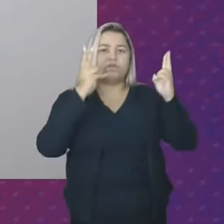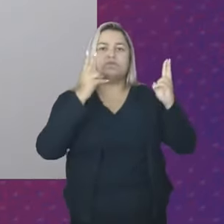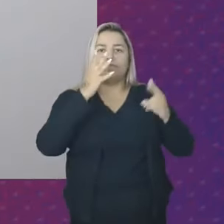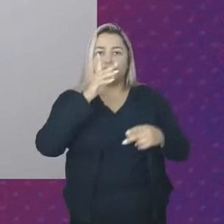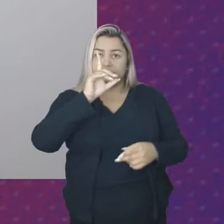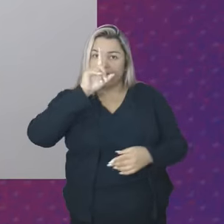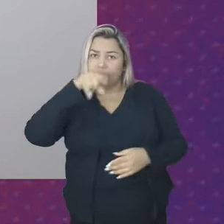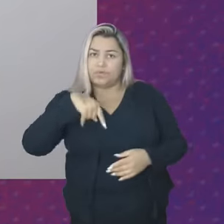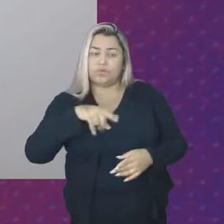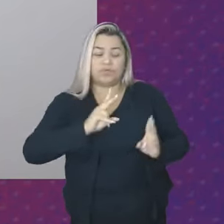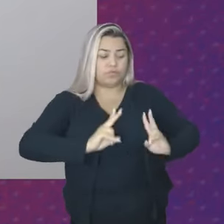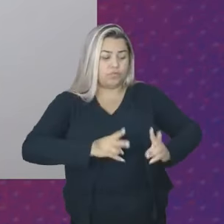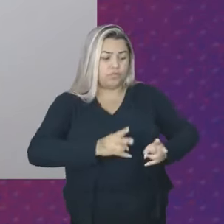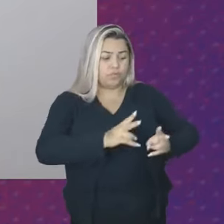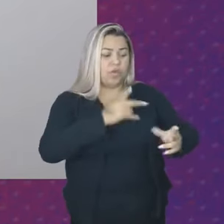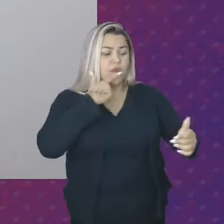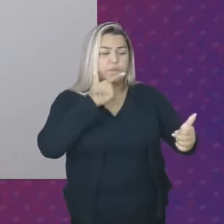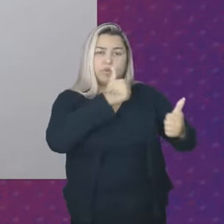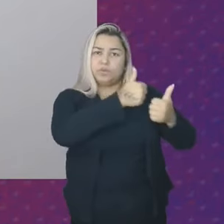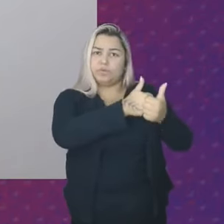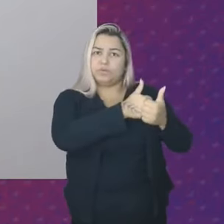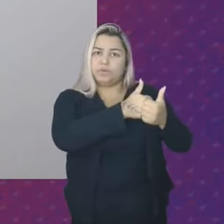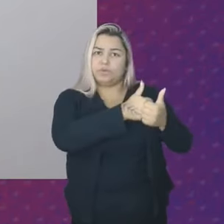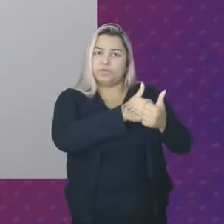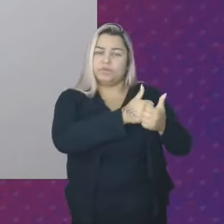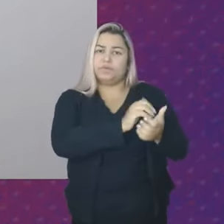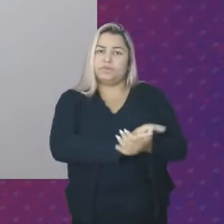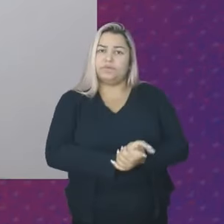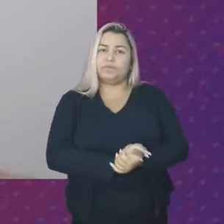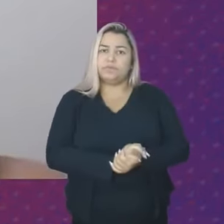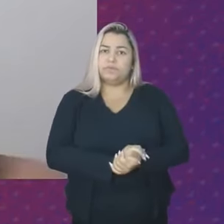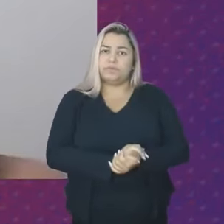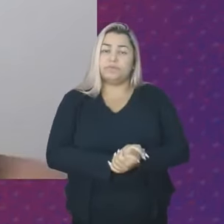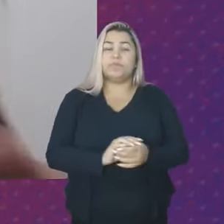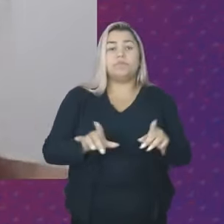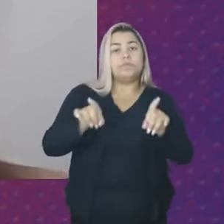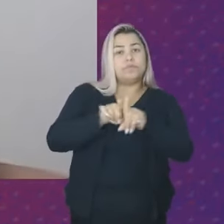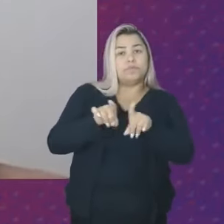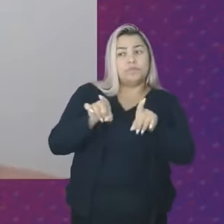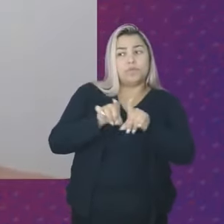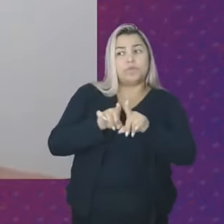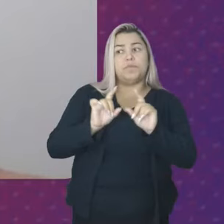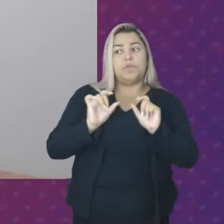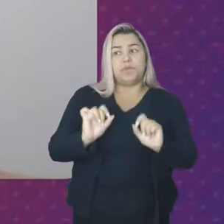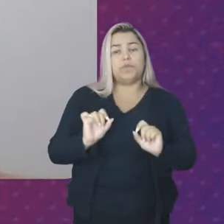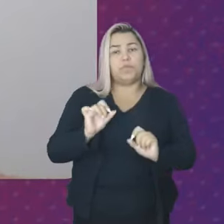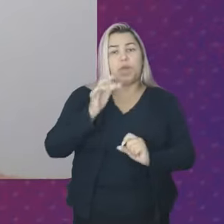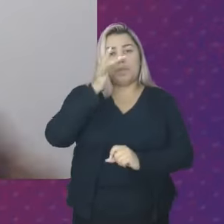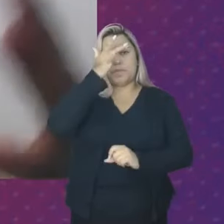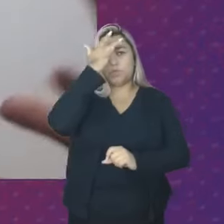né, mantenham ali uma proximidade da sua linha ideológica, e que é uma